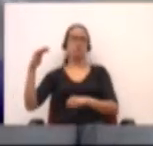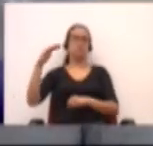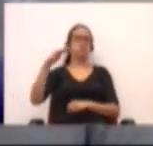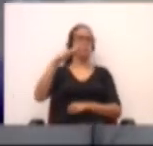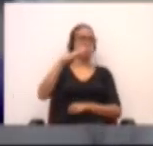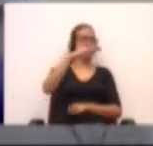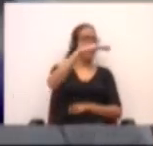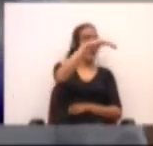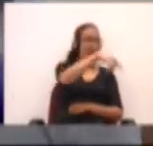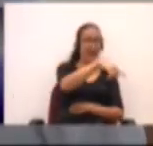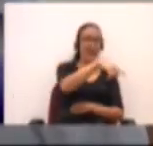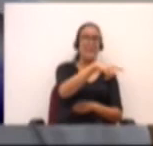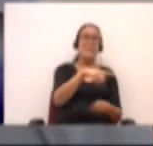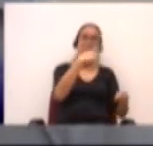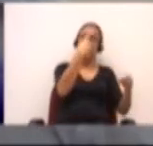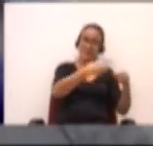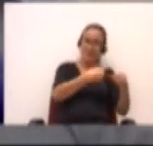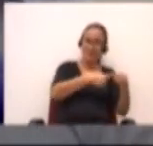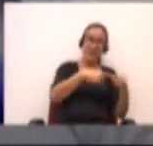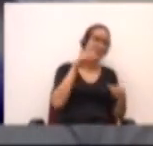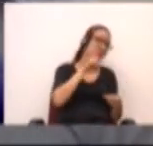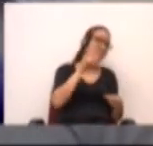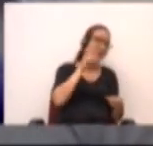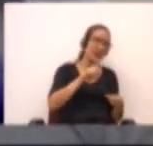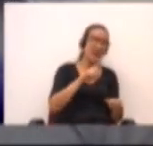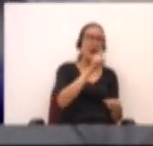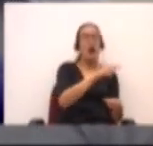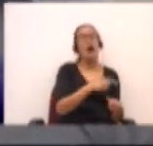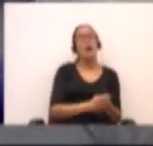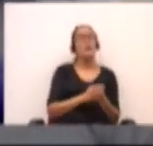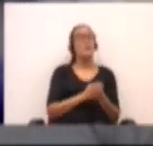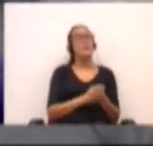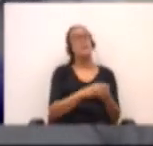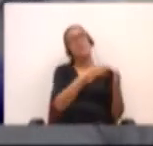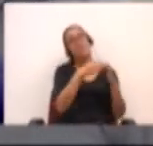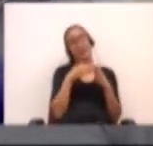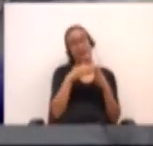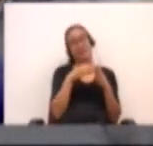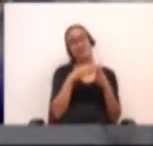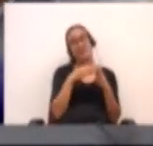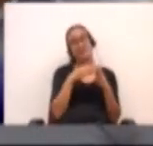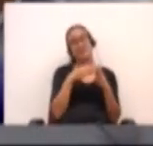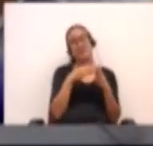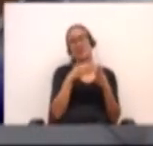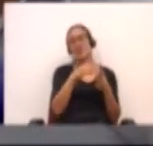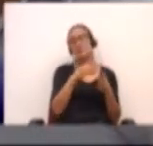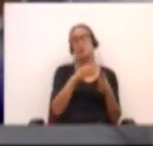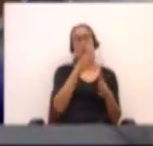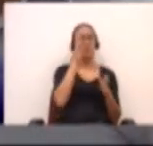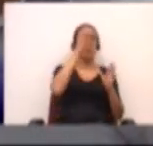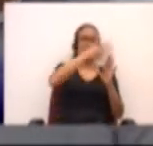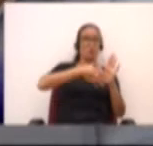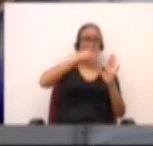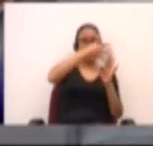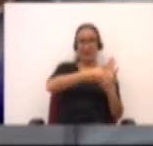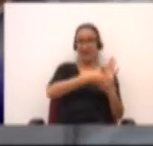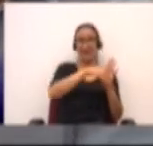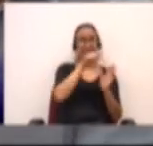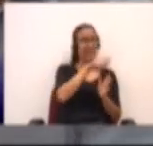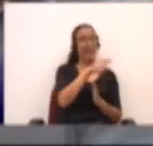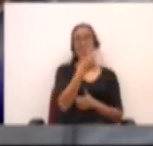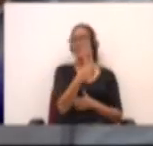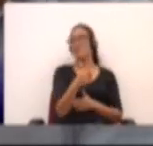tomar o trem regional e ir a São Paulo. E Americana não tem espaço para um bolsão de estacionamento.